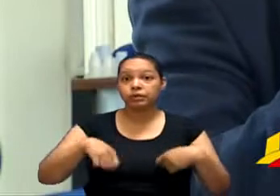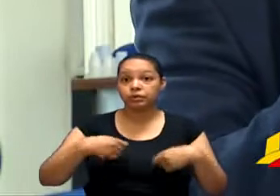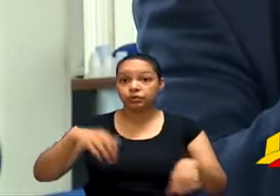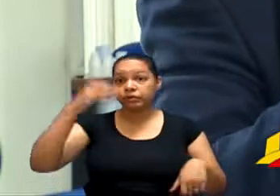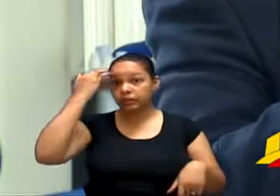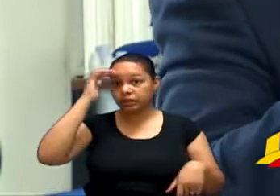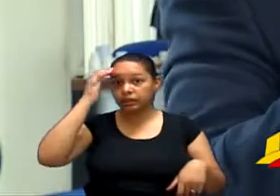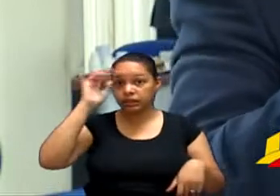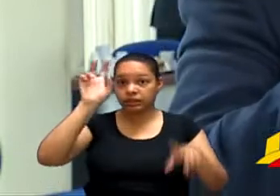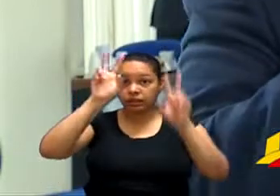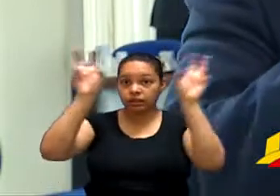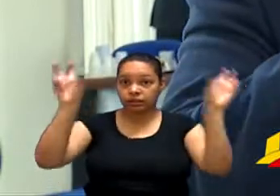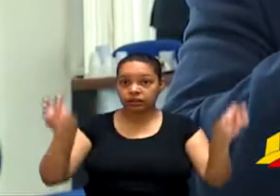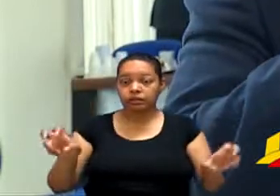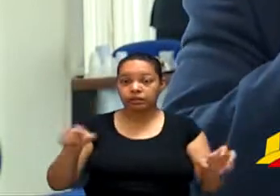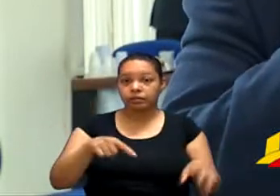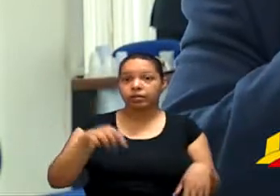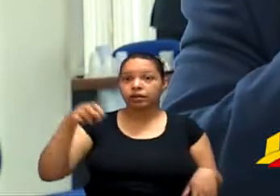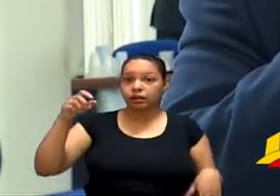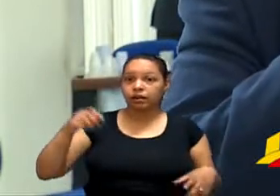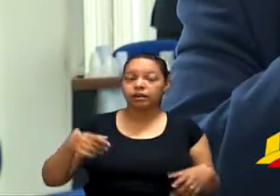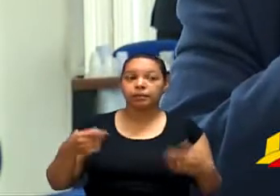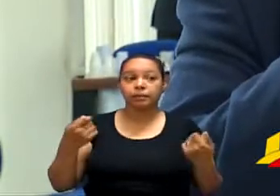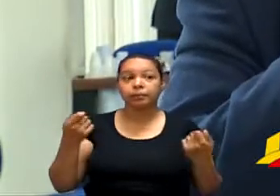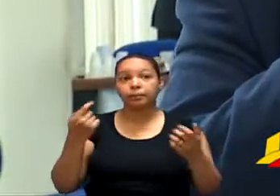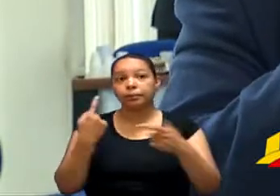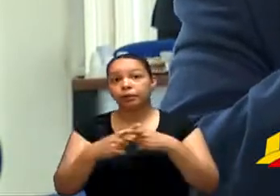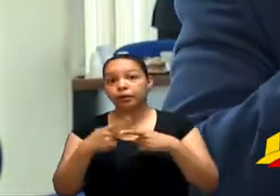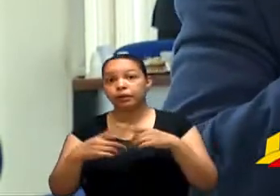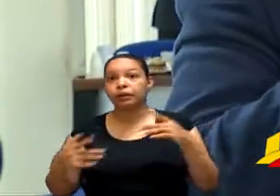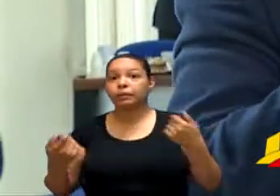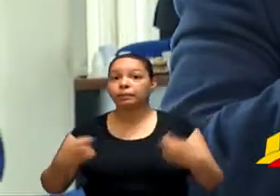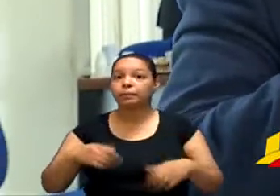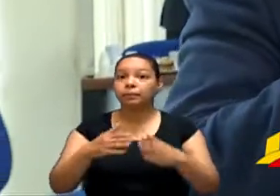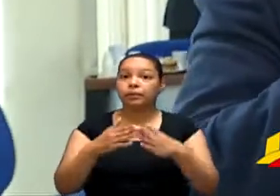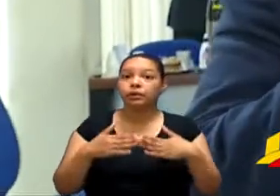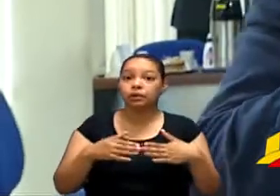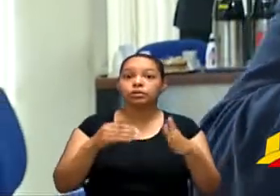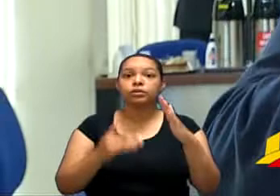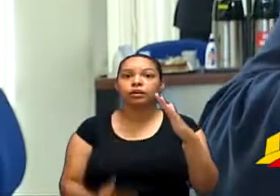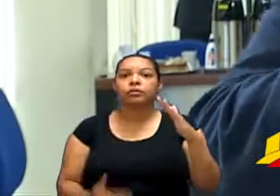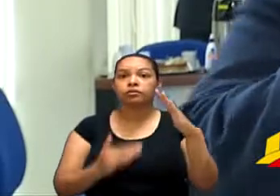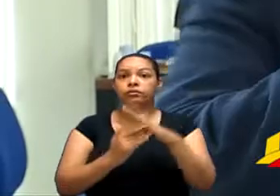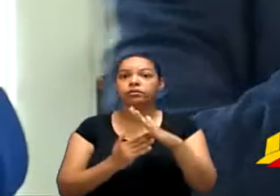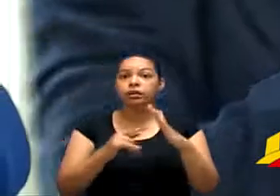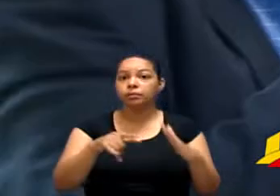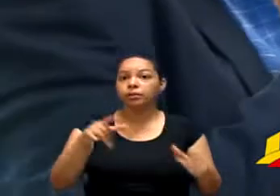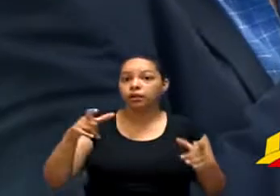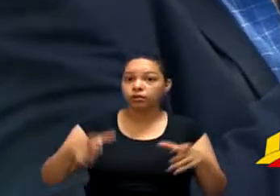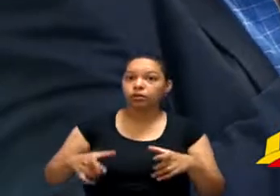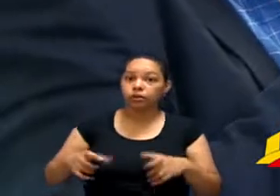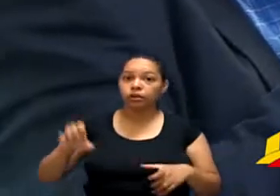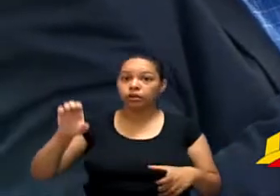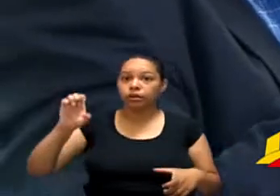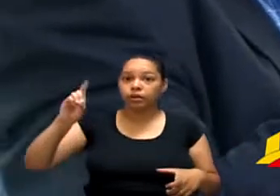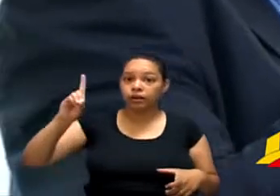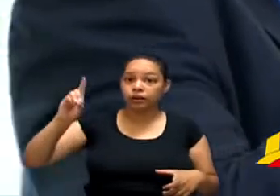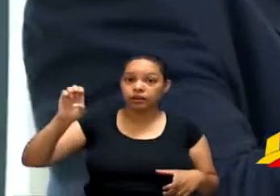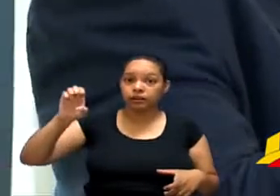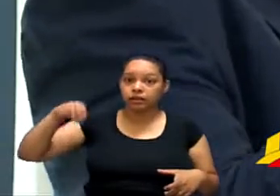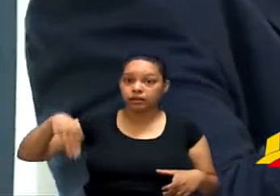foi colocado inclusive alertado por que que pediram suspensão da de alguma razão lógica deve ter que